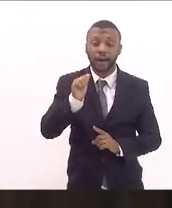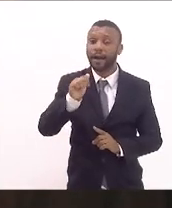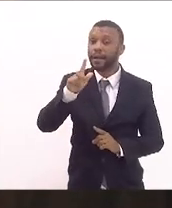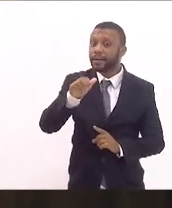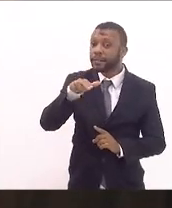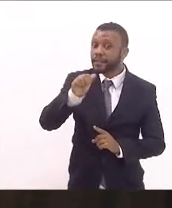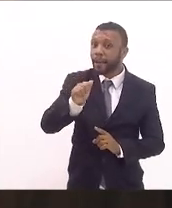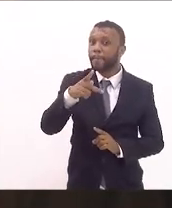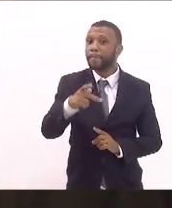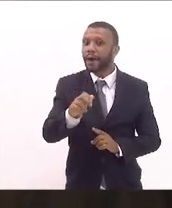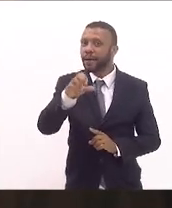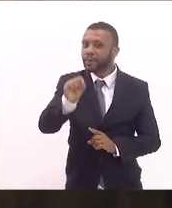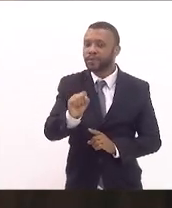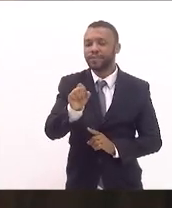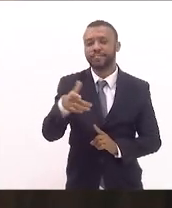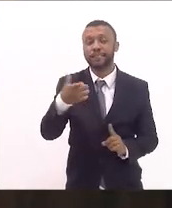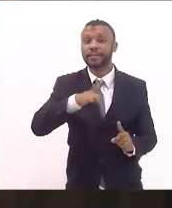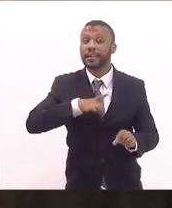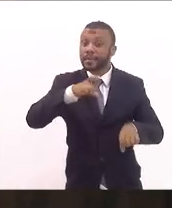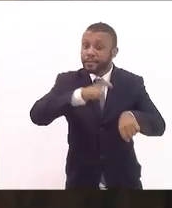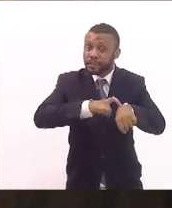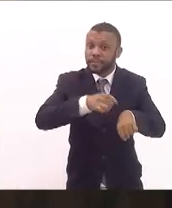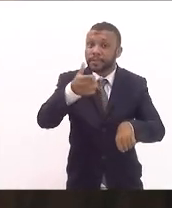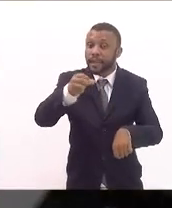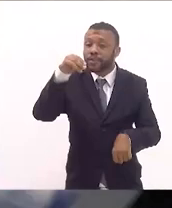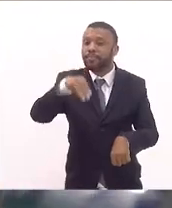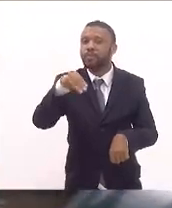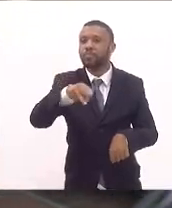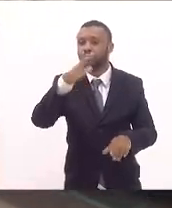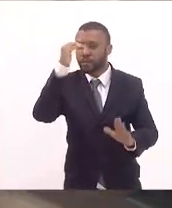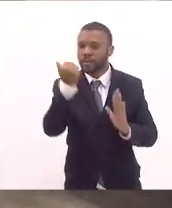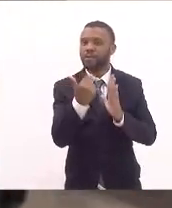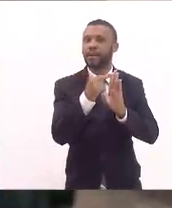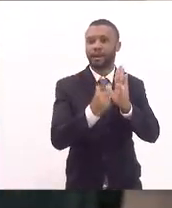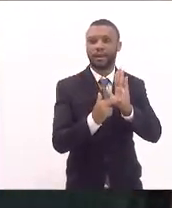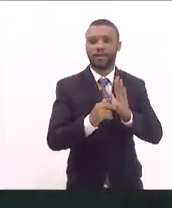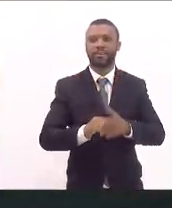Passos transferência dispõe de dez minutos um tempo regimental